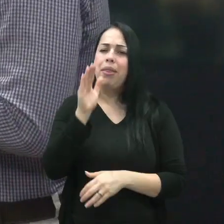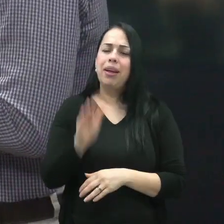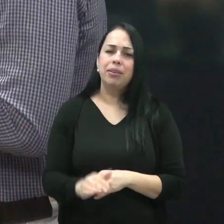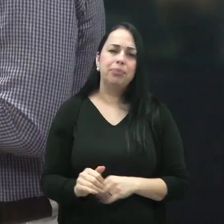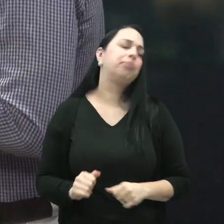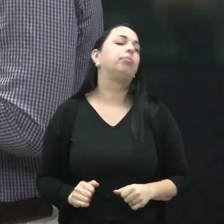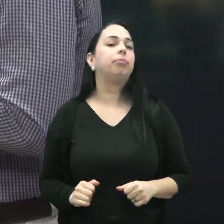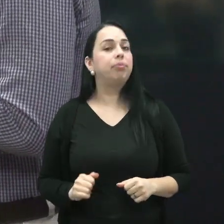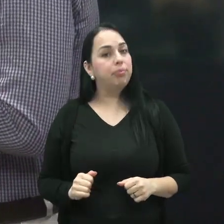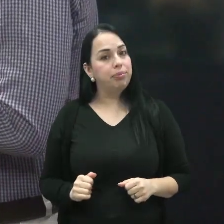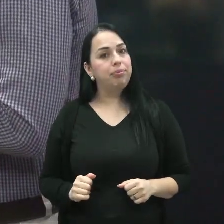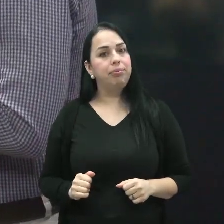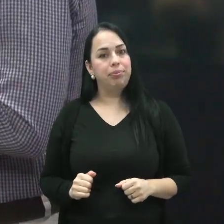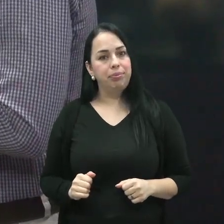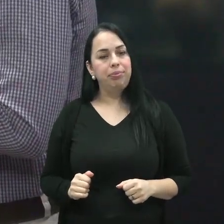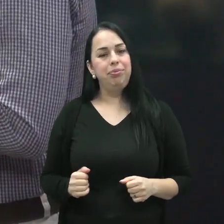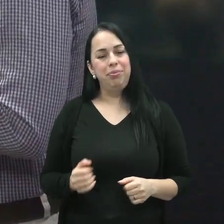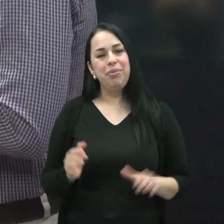Boa tarde.